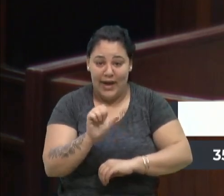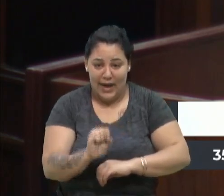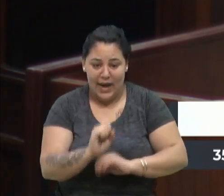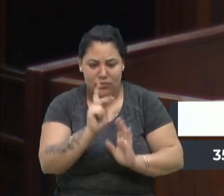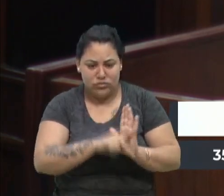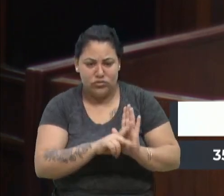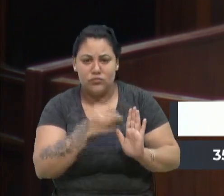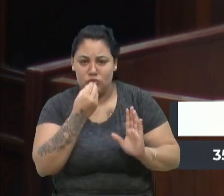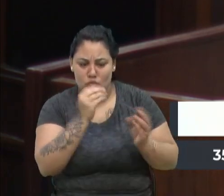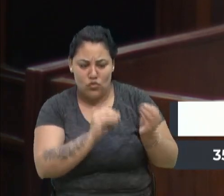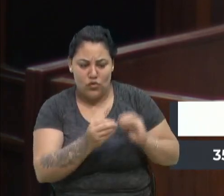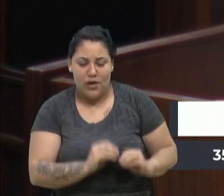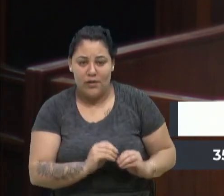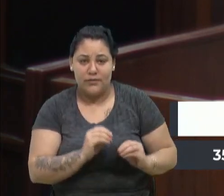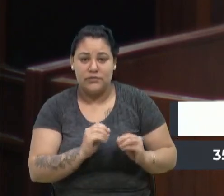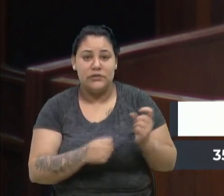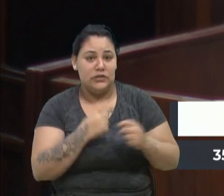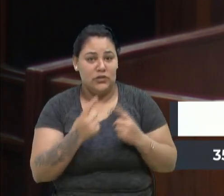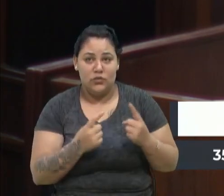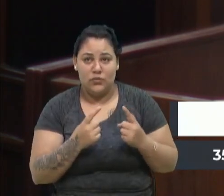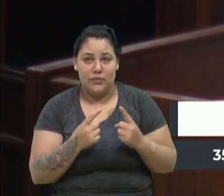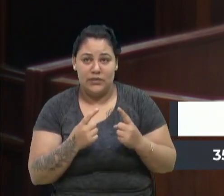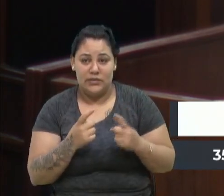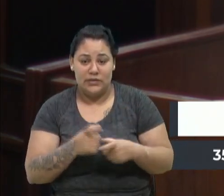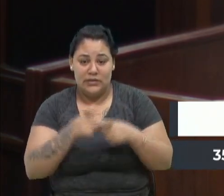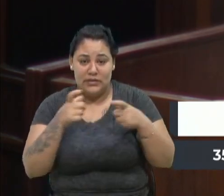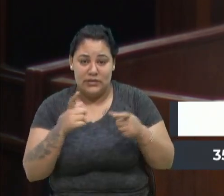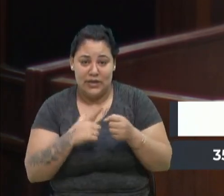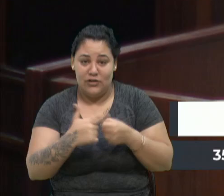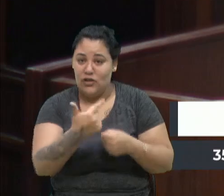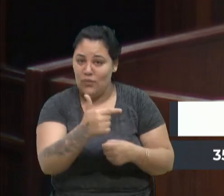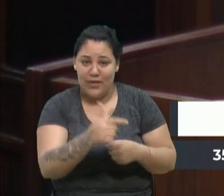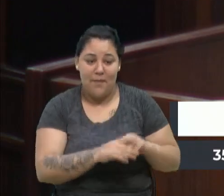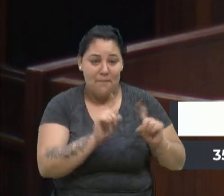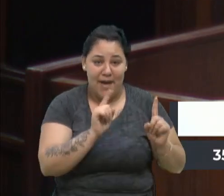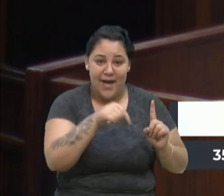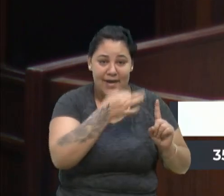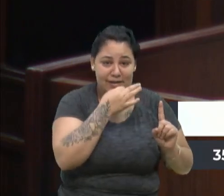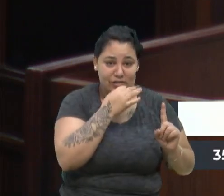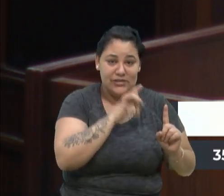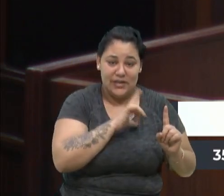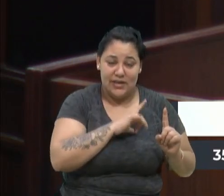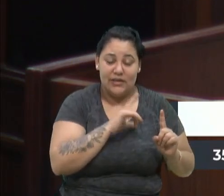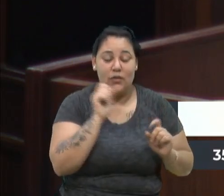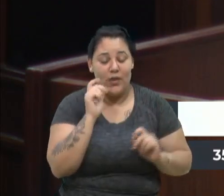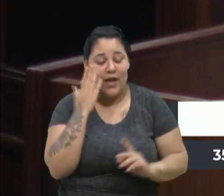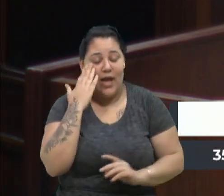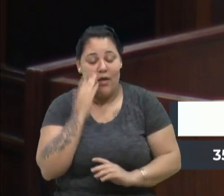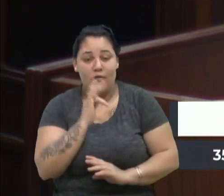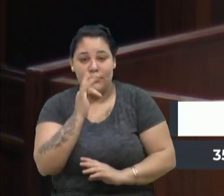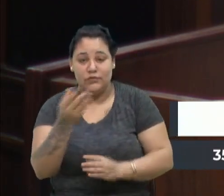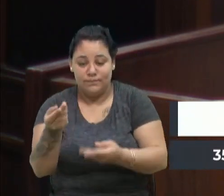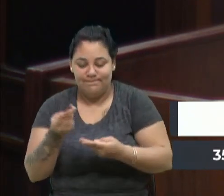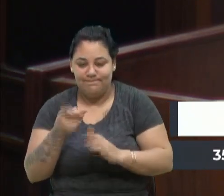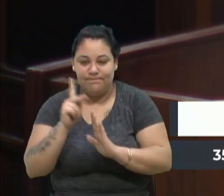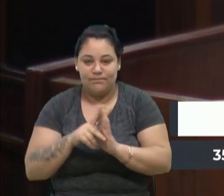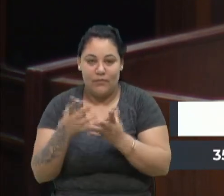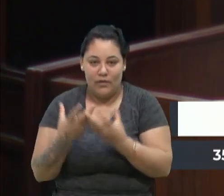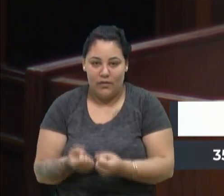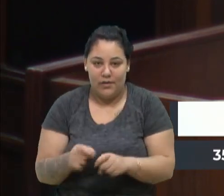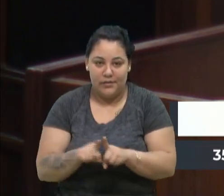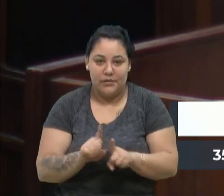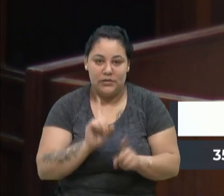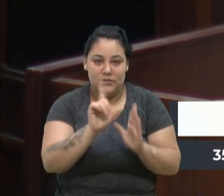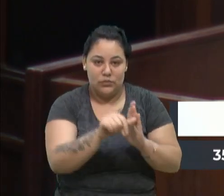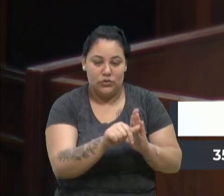grandes cidades têm isso, as capitais que Caxias do Sul têm. Então, quem sabe nós seremos contemplados nesse segundo projeto também. No momento oportuno,